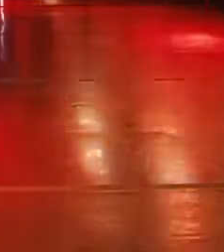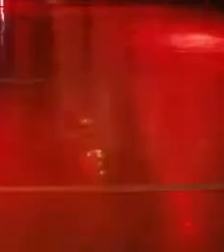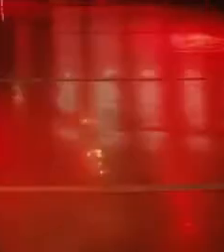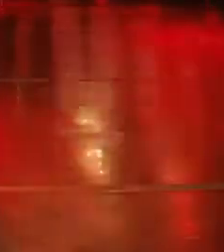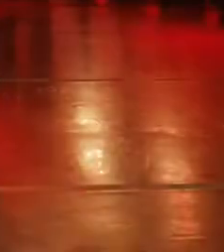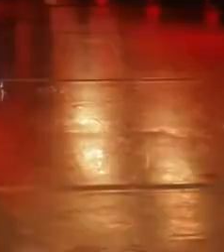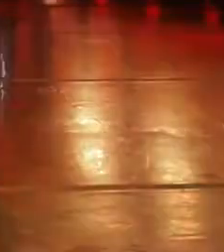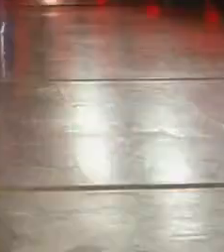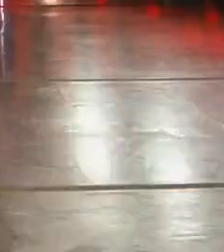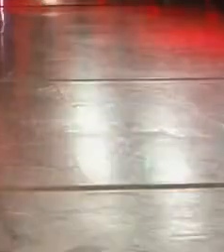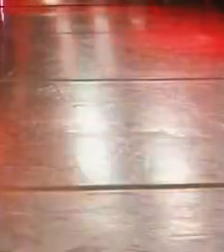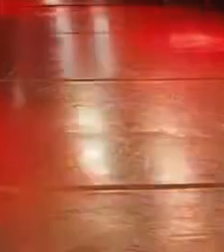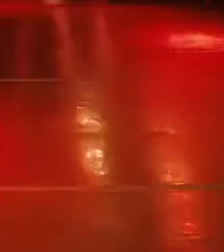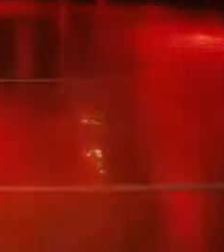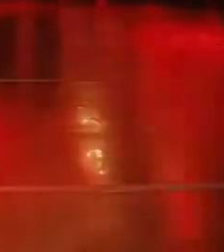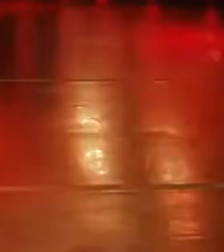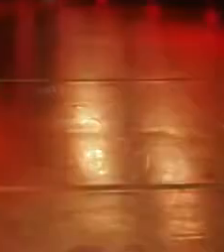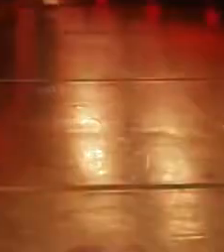Reginaldo.